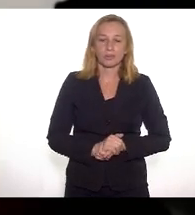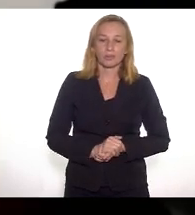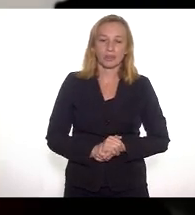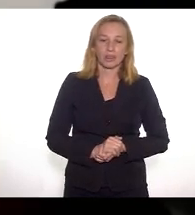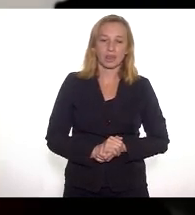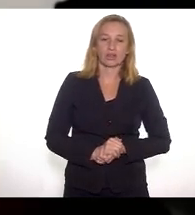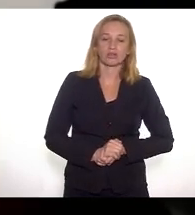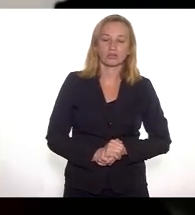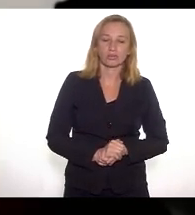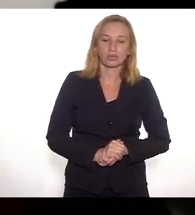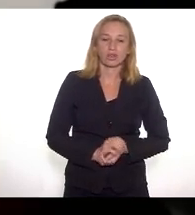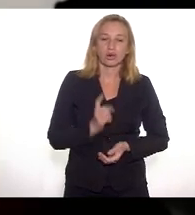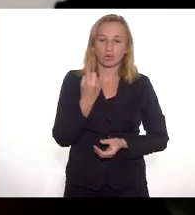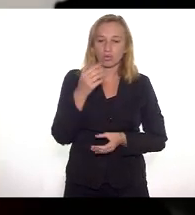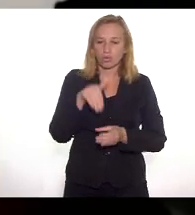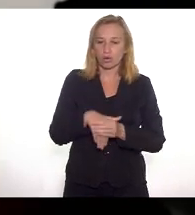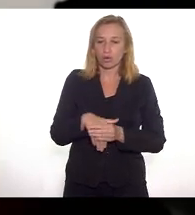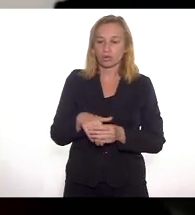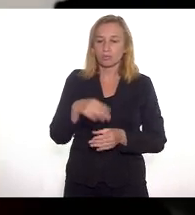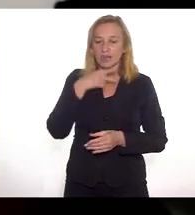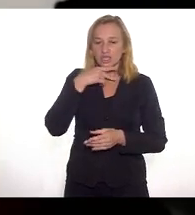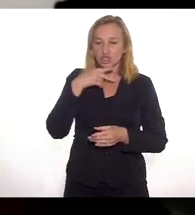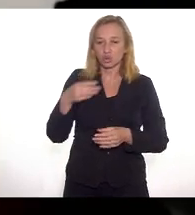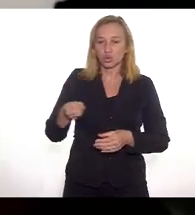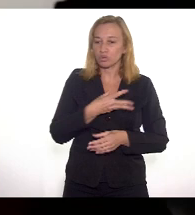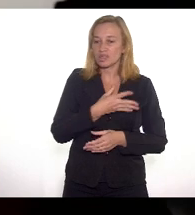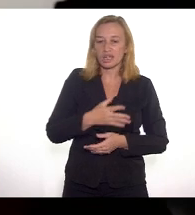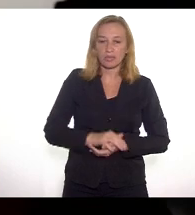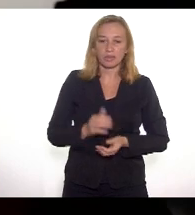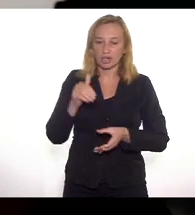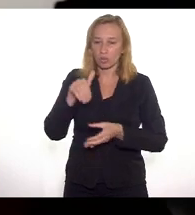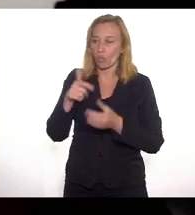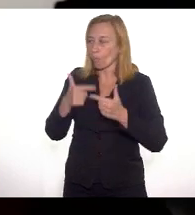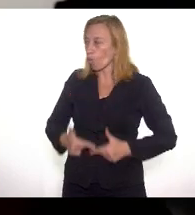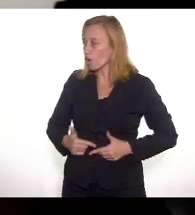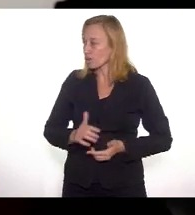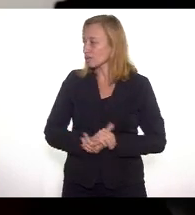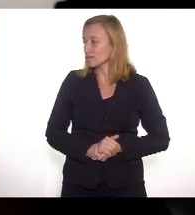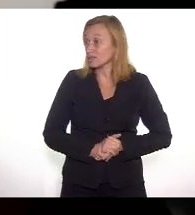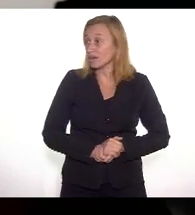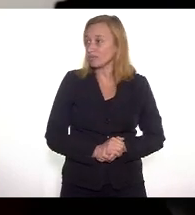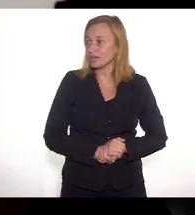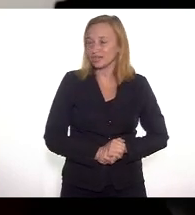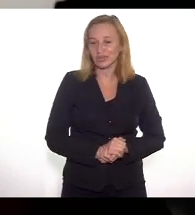vai a promulgação com voto pela abstenção do novo. Vai a promulgação.